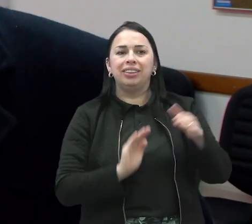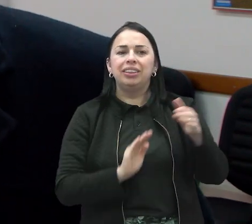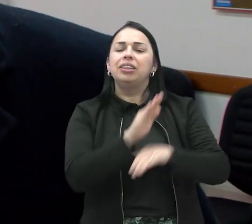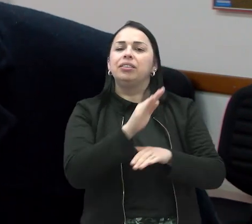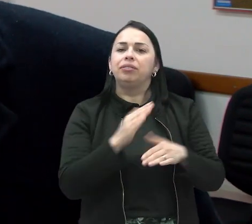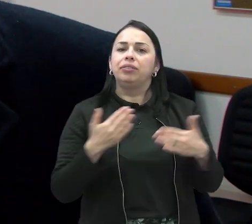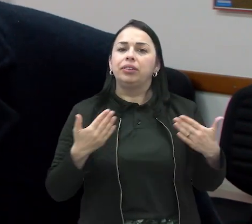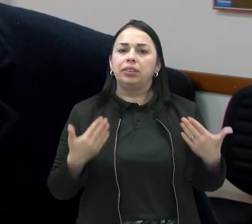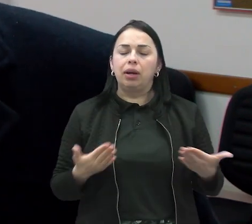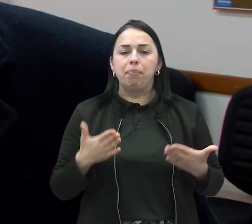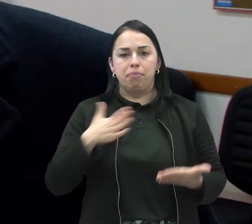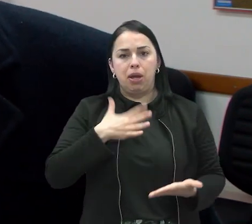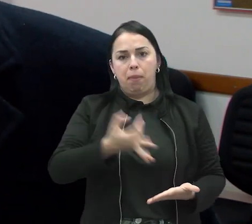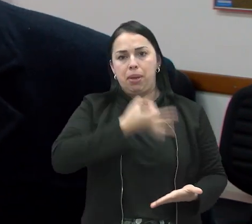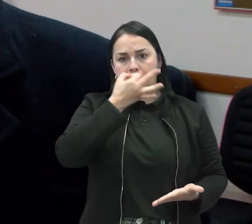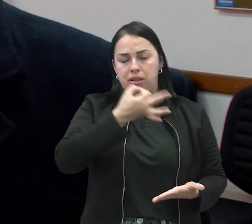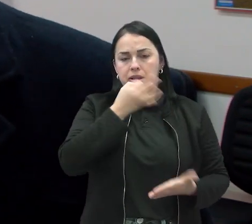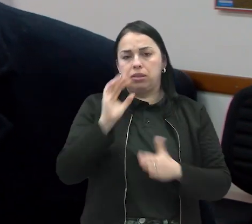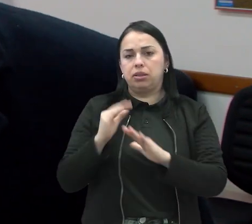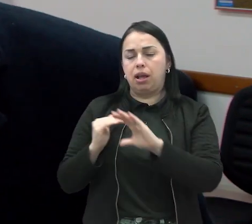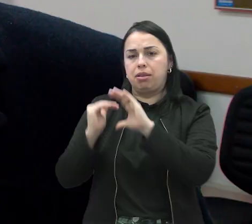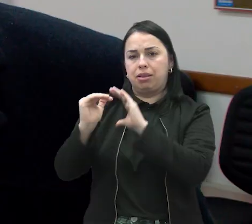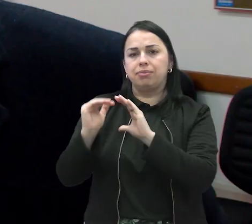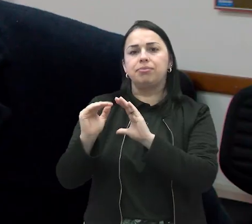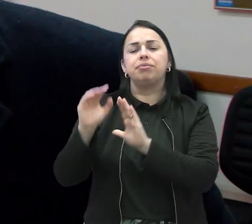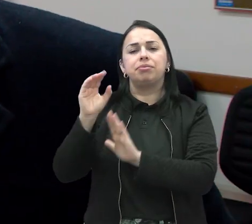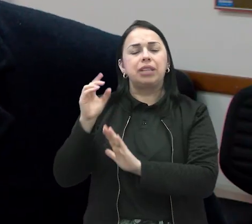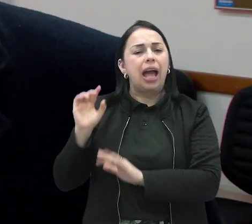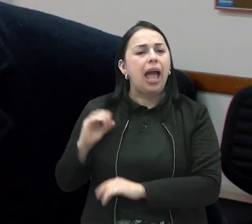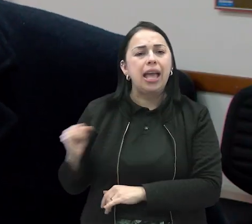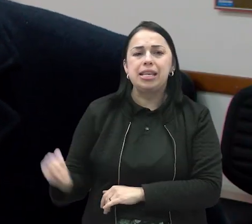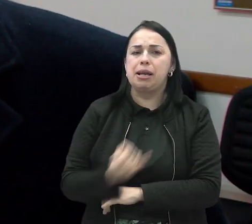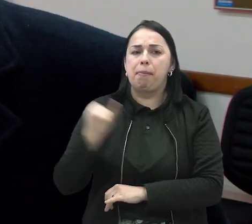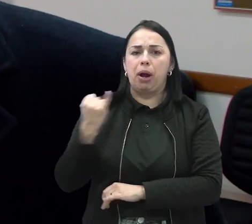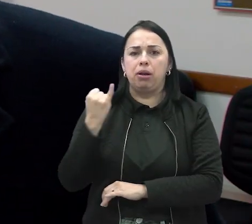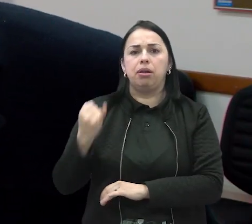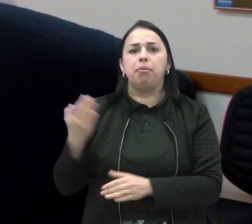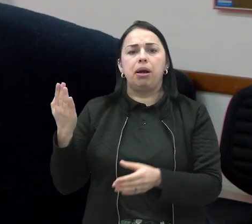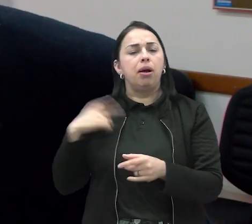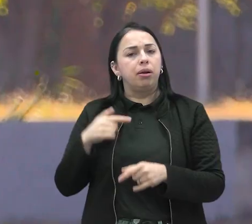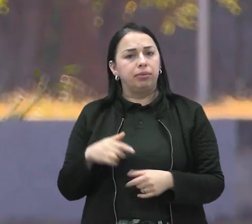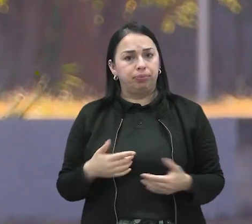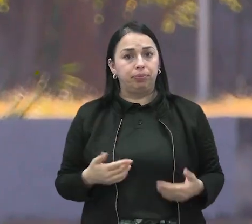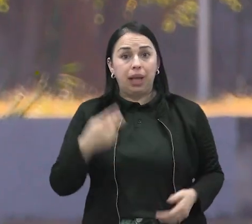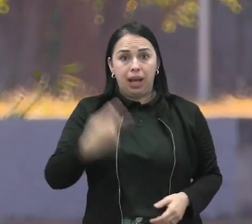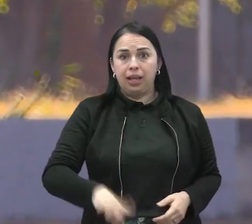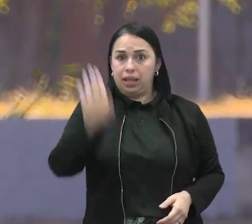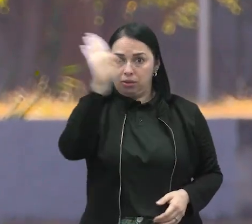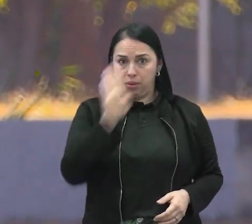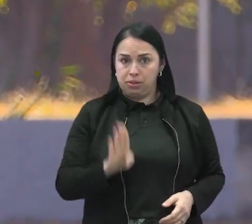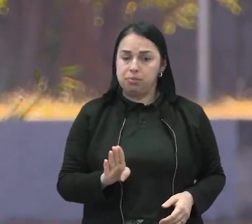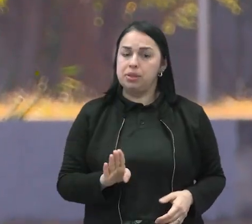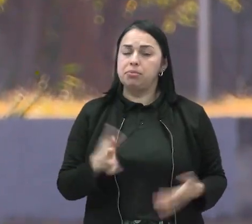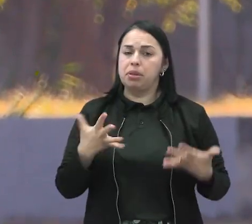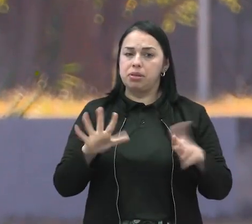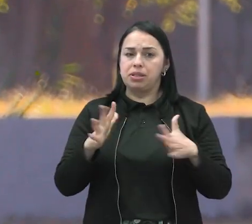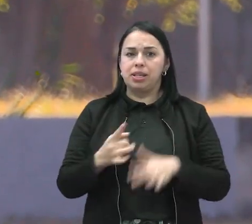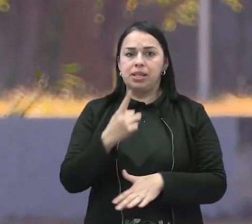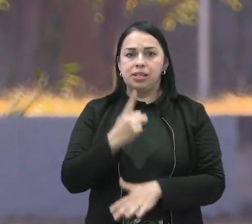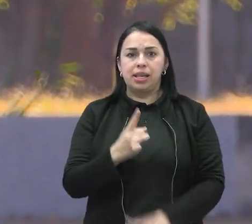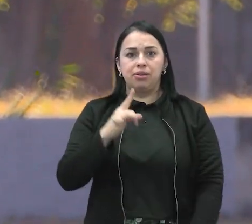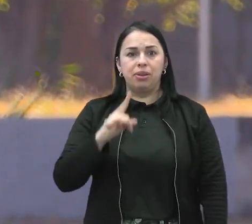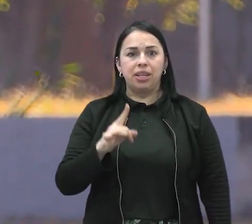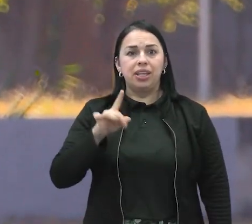essas fases da sua infância. Então eu creio que esses encaminhamentos eles são fundamentais para dar celeridade ao processo. O Brasil registra mais